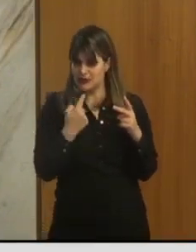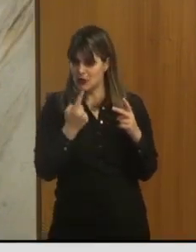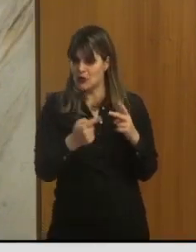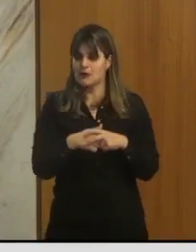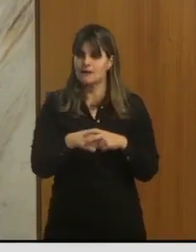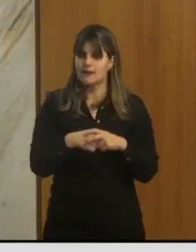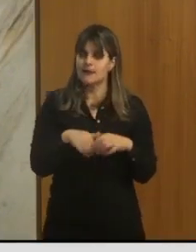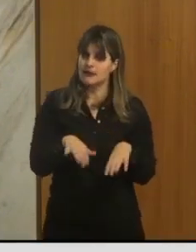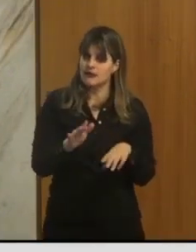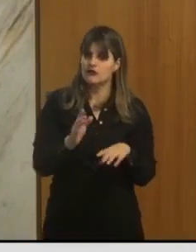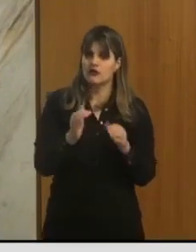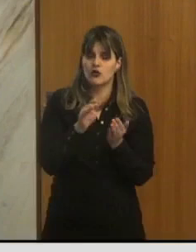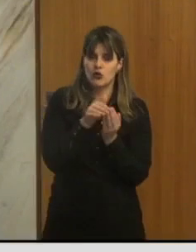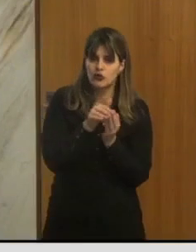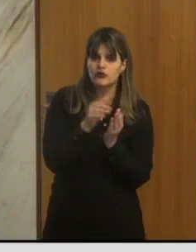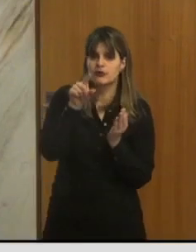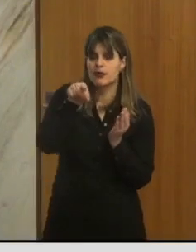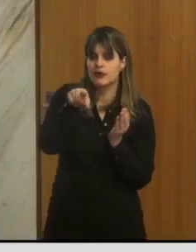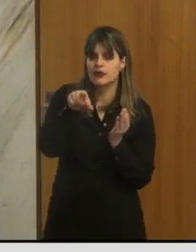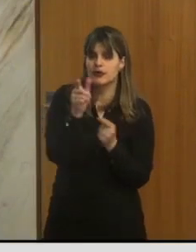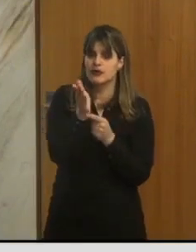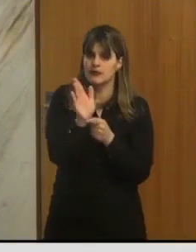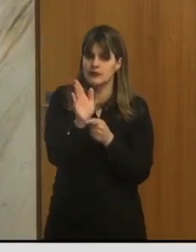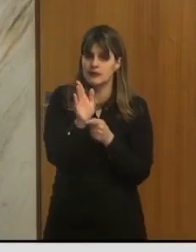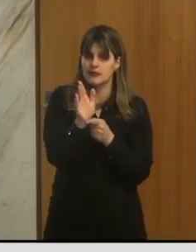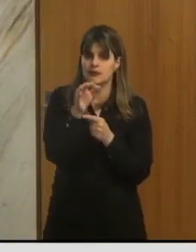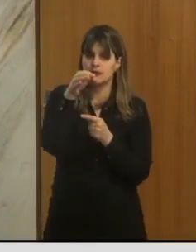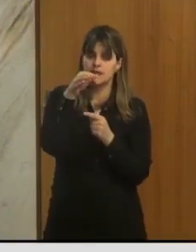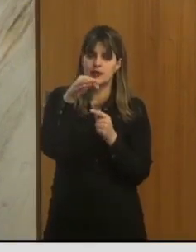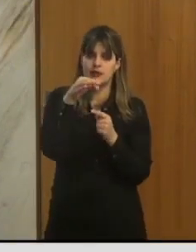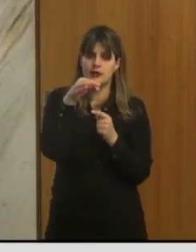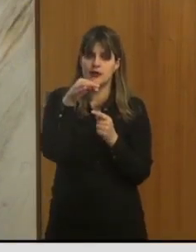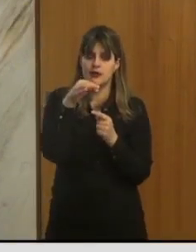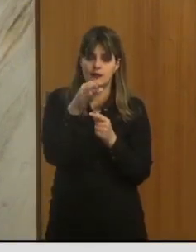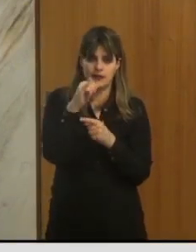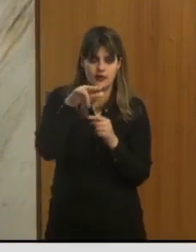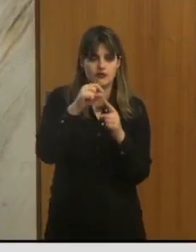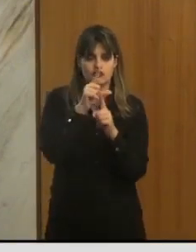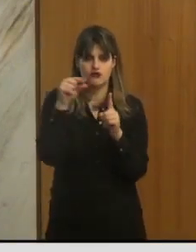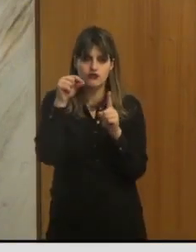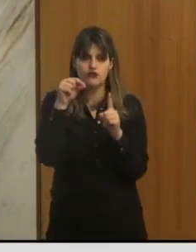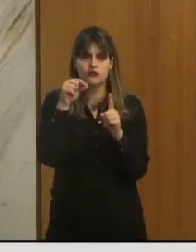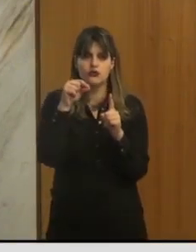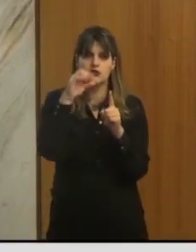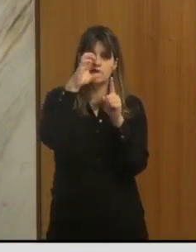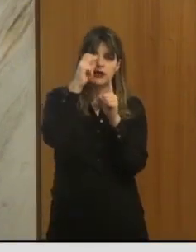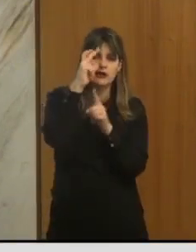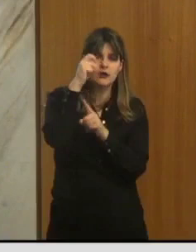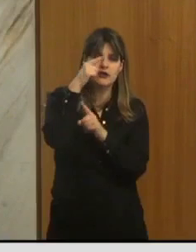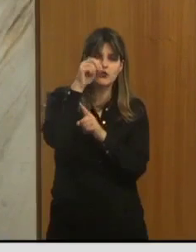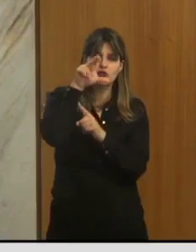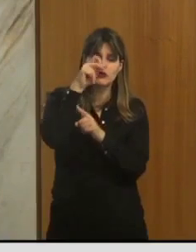exemplo, para além das conchas, existem, por exemplo, pinhas e folhas a sair da boca das carantonhas, folhas de